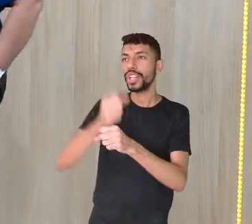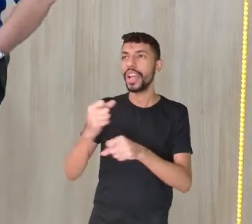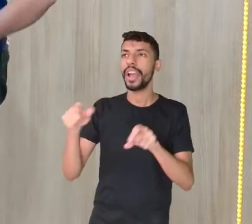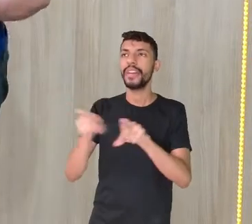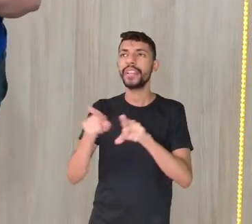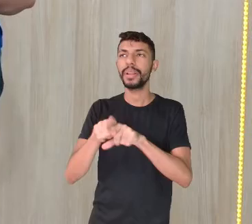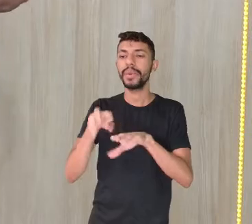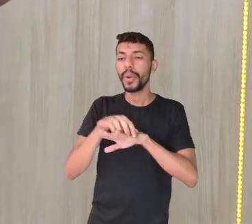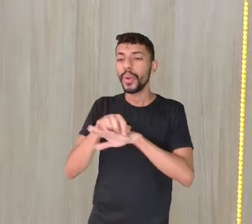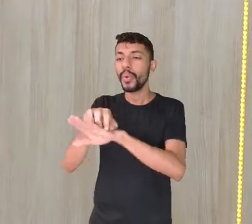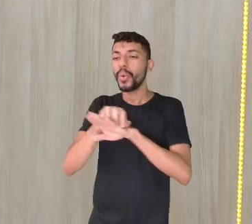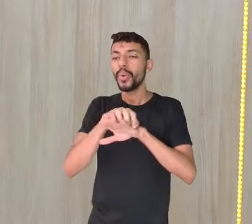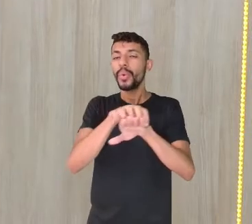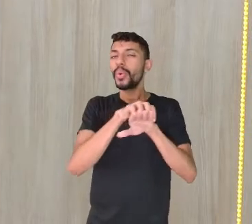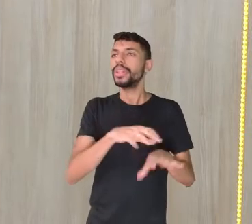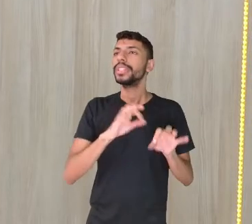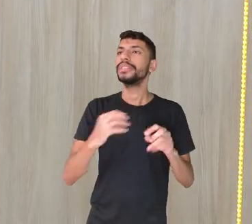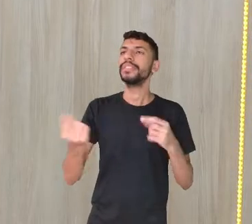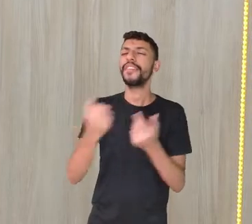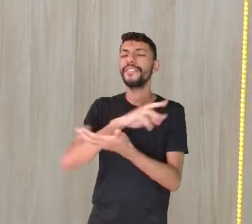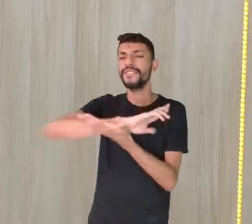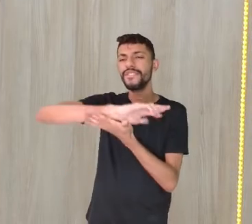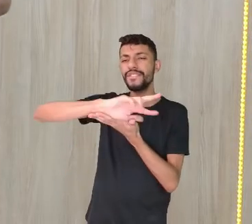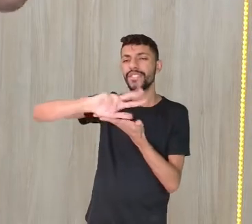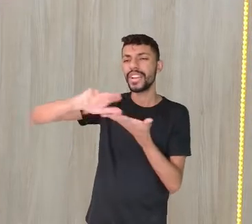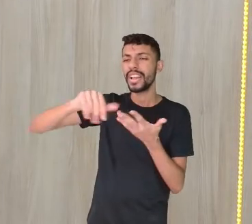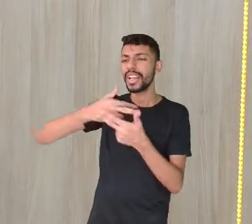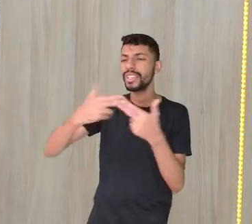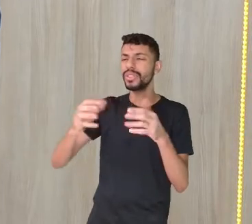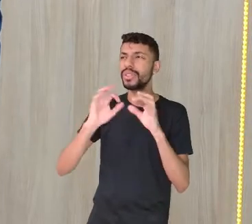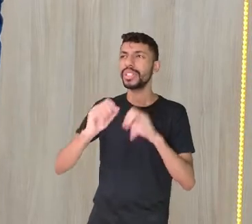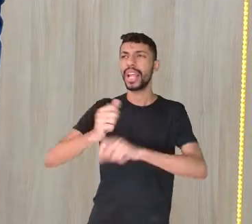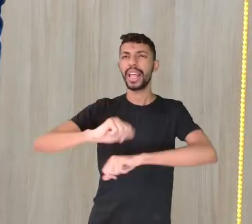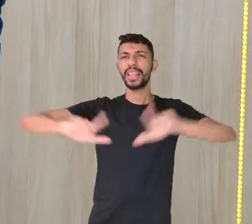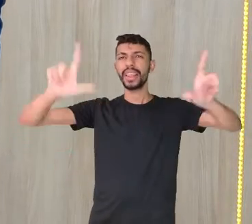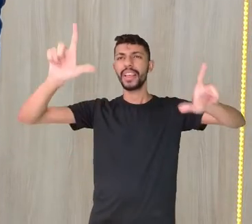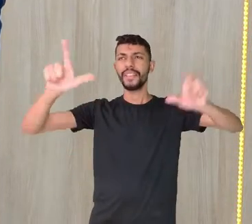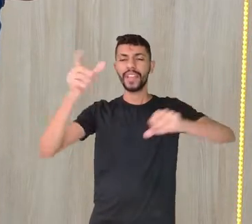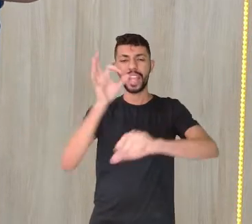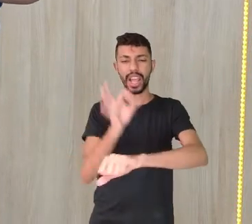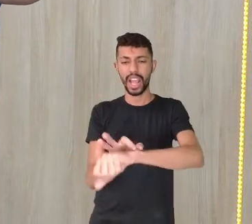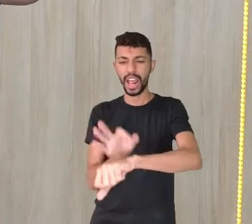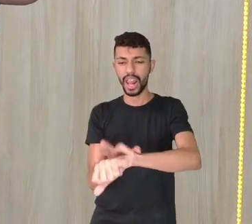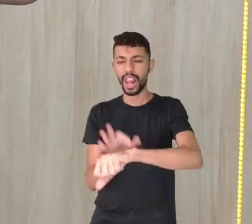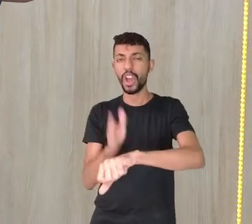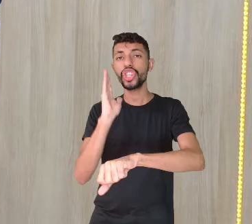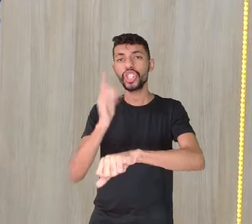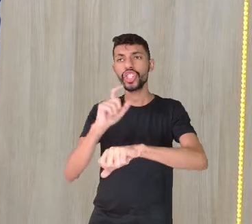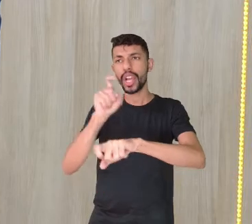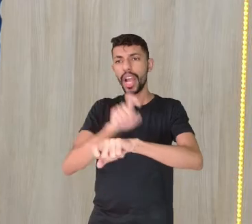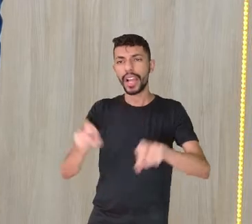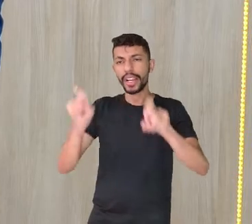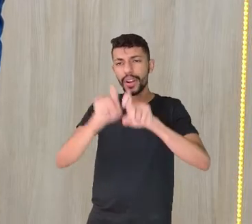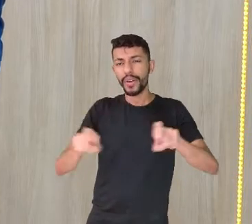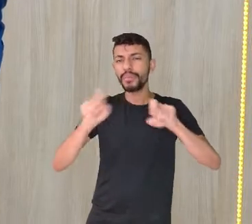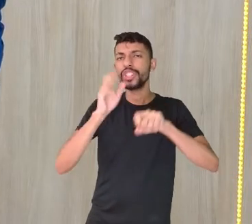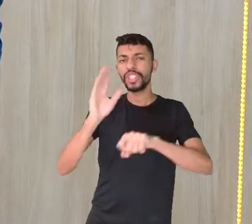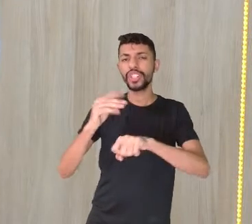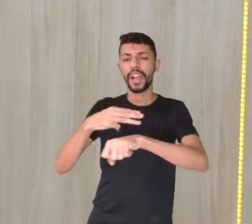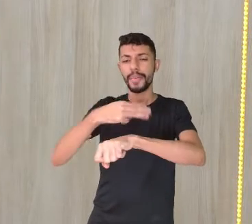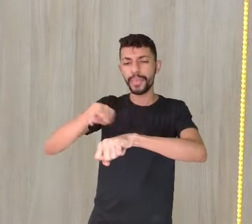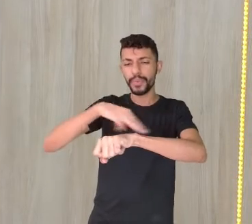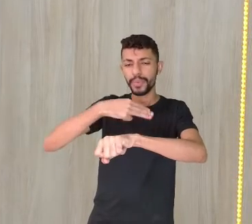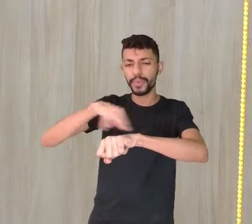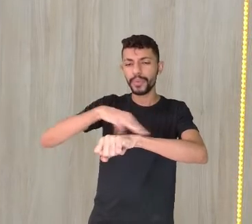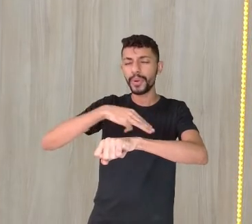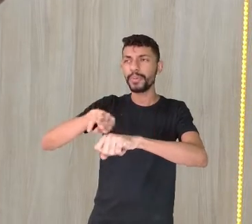teletransportes e outras coisas mais. TV plana, relógio, né, que era já um computador e que já conversava também, já